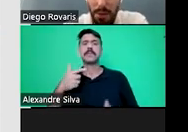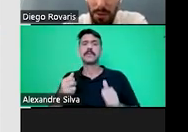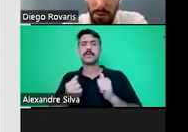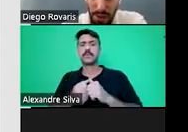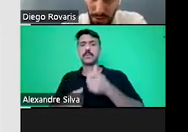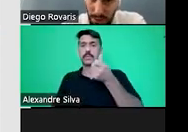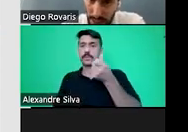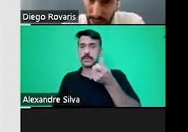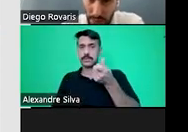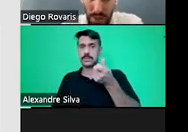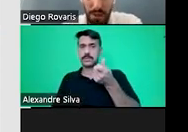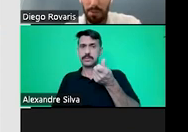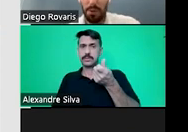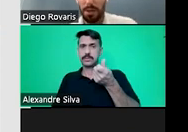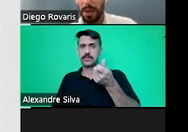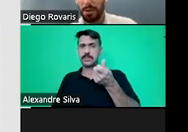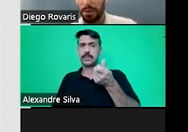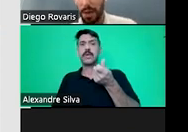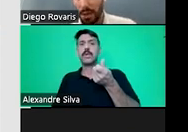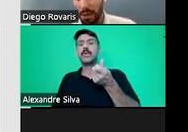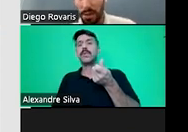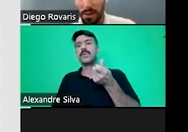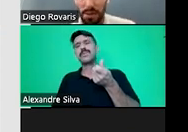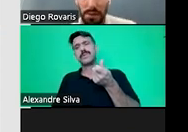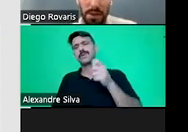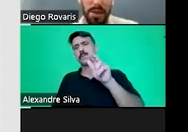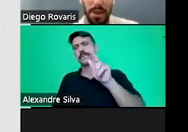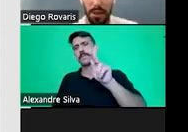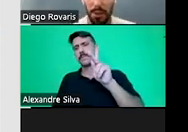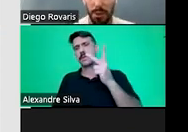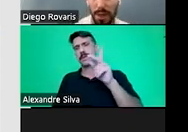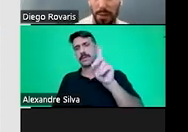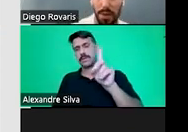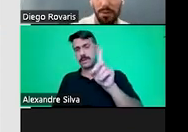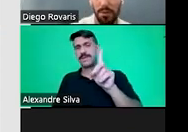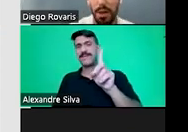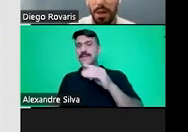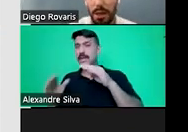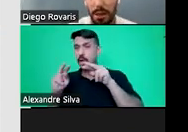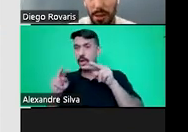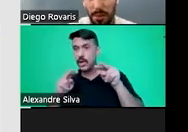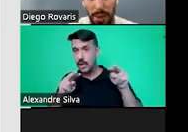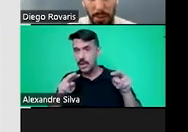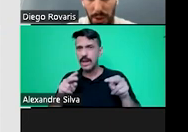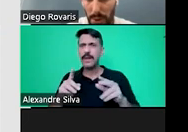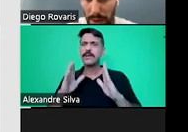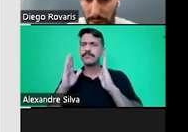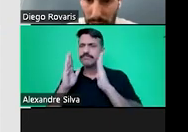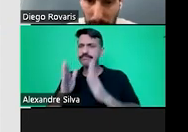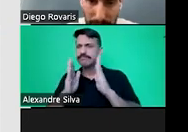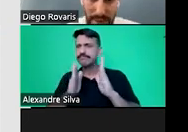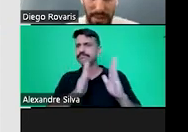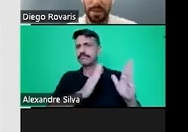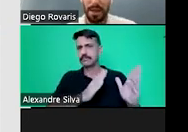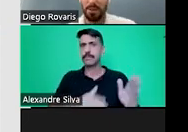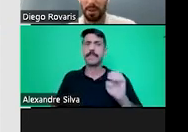6 pós-doutorandos, cada um olhando para um aspecto diferente desse grande projeto. Então, por exemplo, o